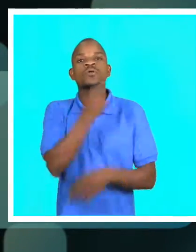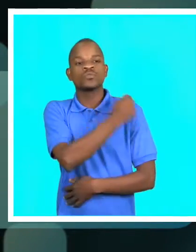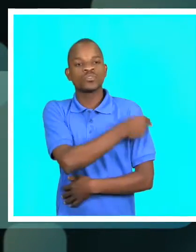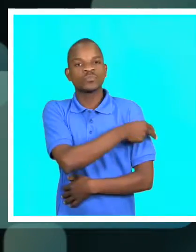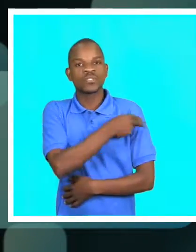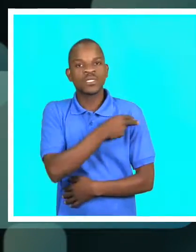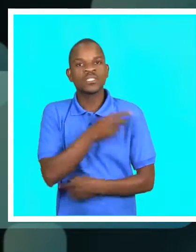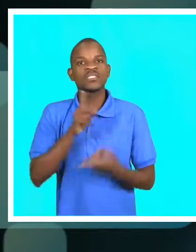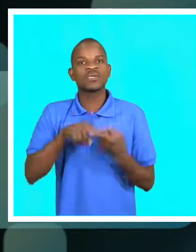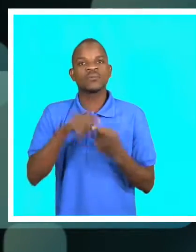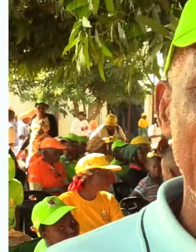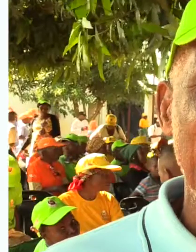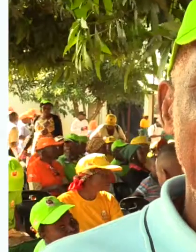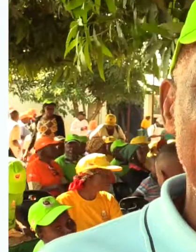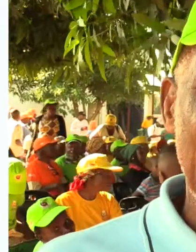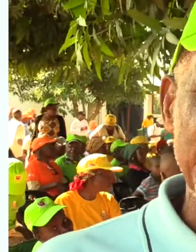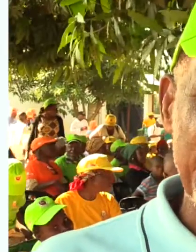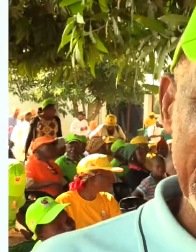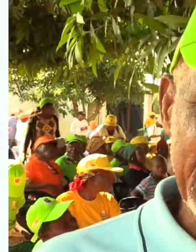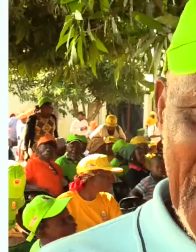como nos autocarros.